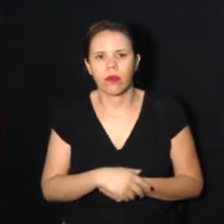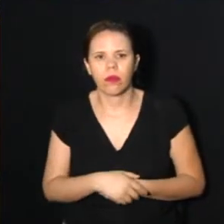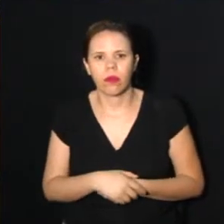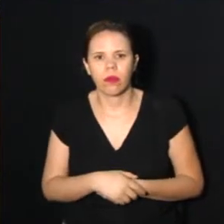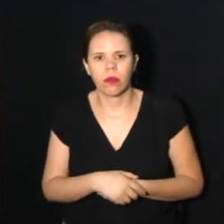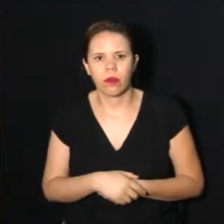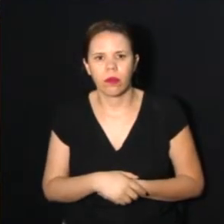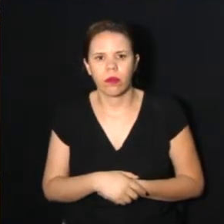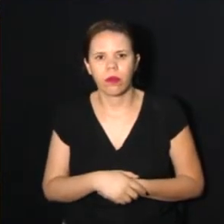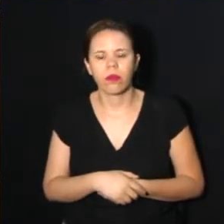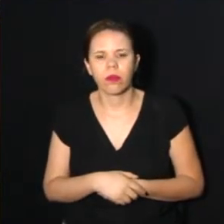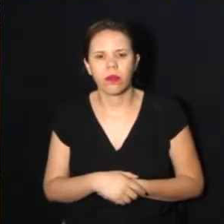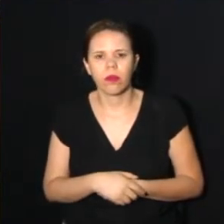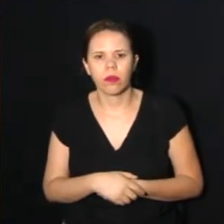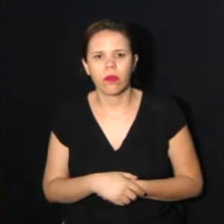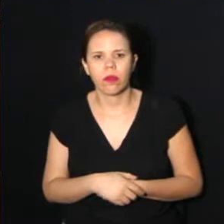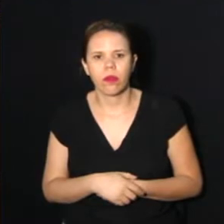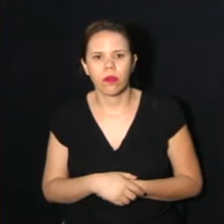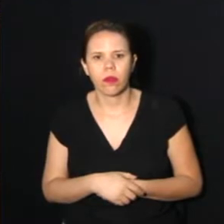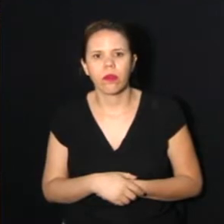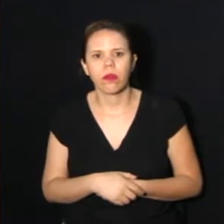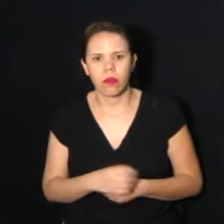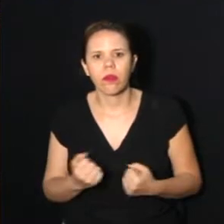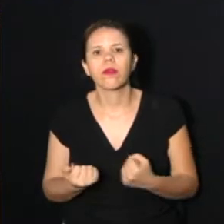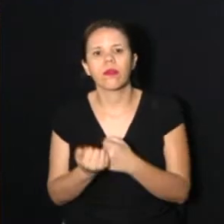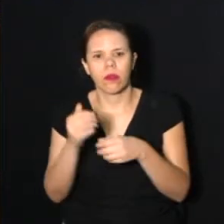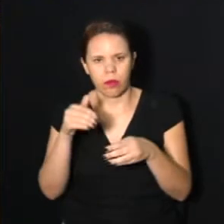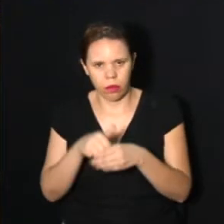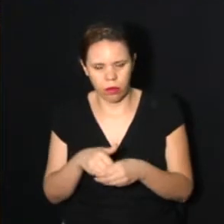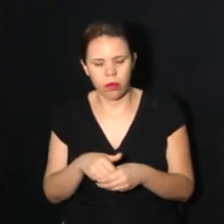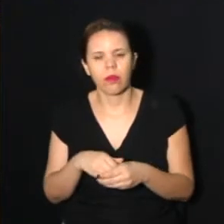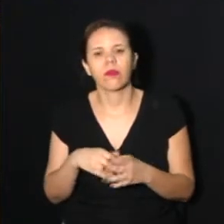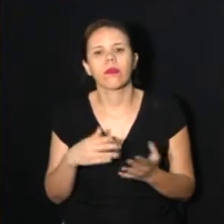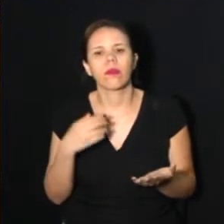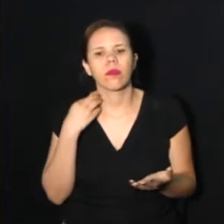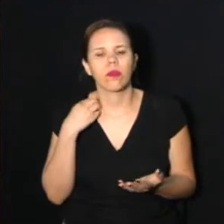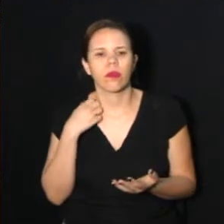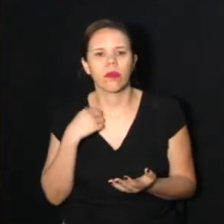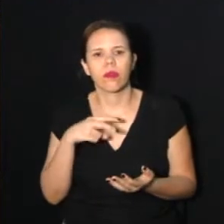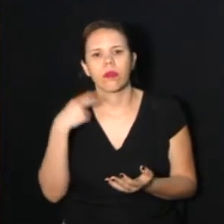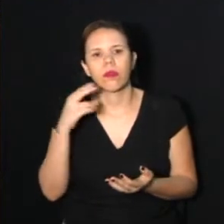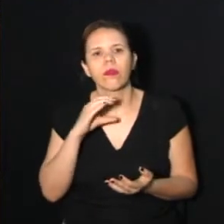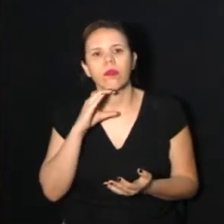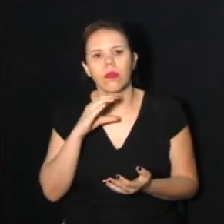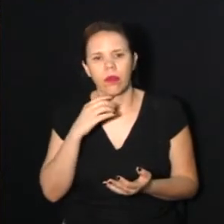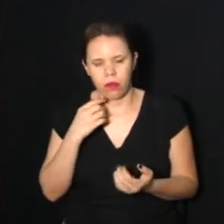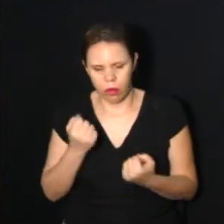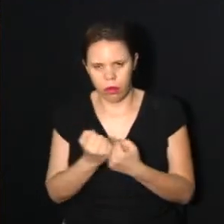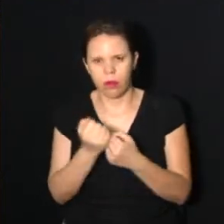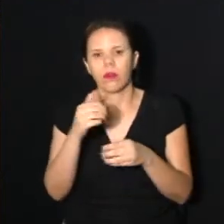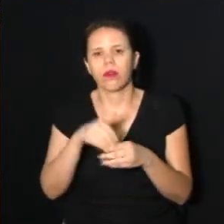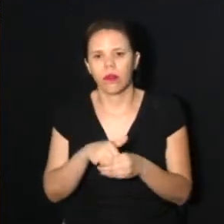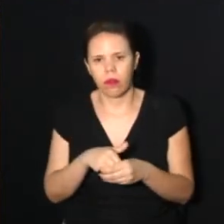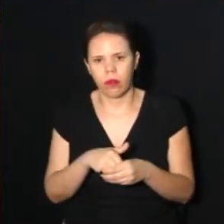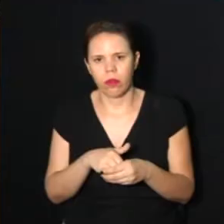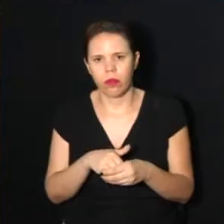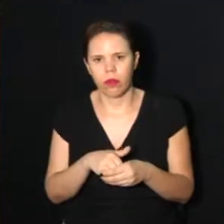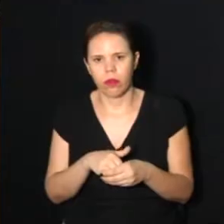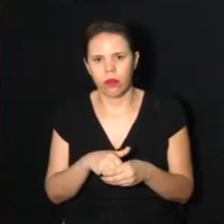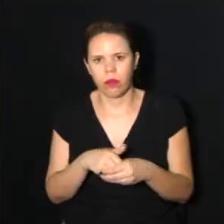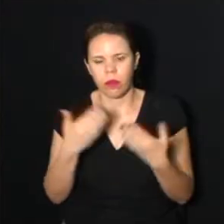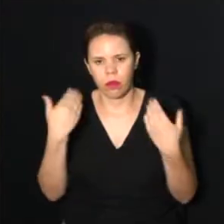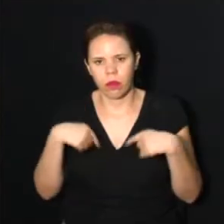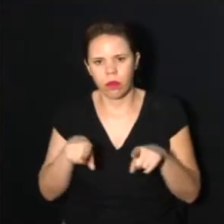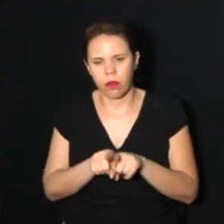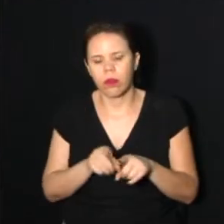É o 6.3, é isso? Isso, isso. Tá, eu acompanho o voto do relator. Vereador Carlão do PT. Eu acompanho o relator. Na qualidade de membro da